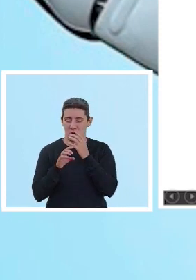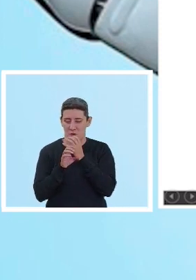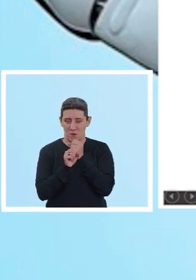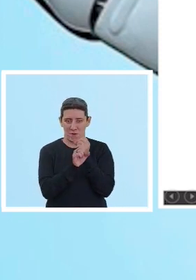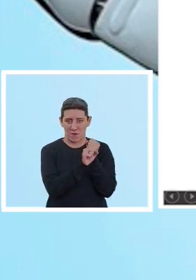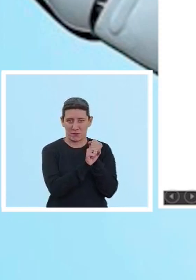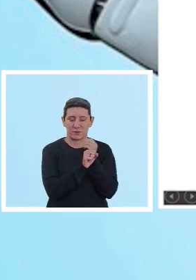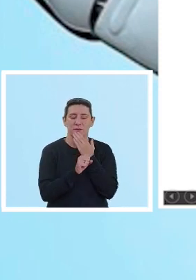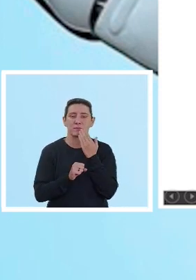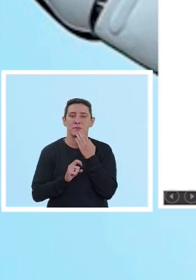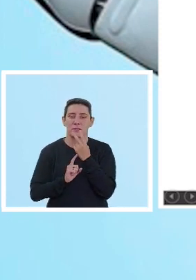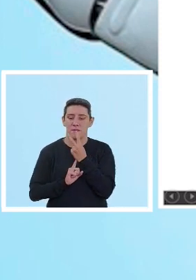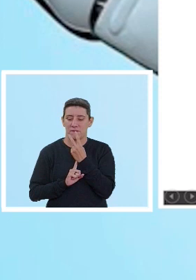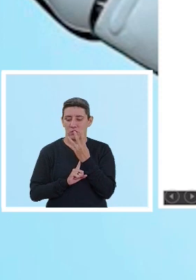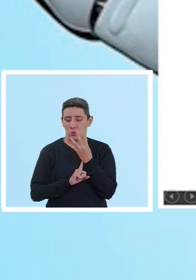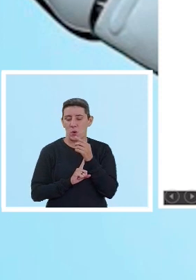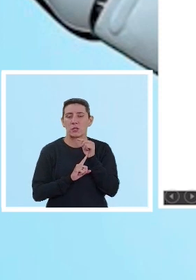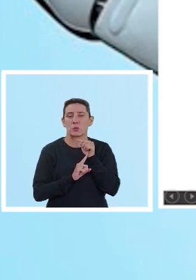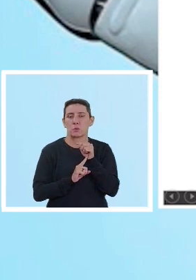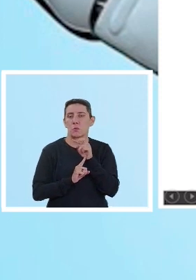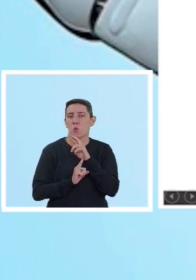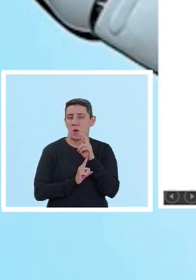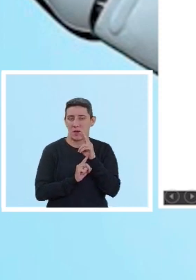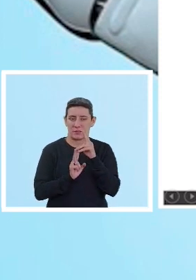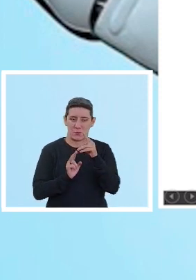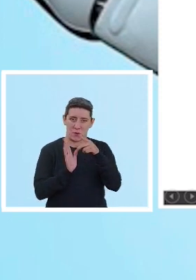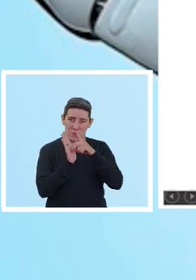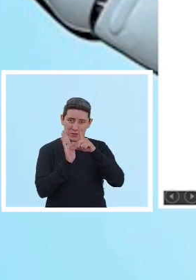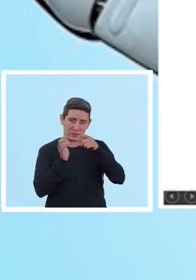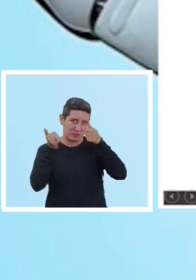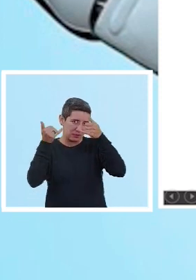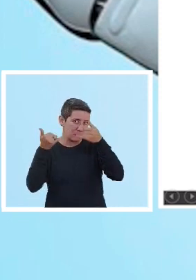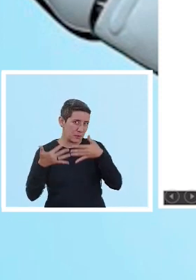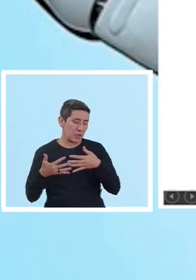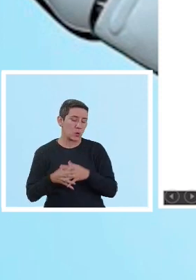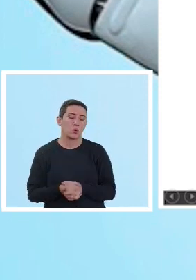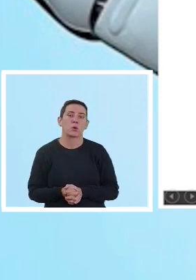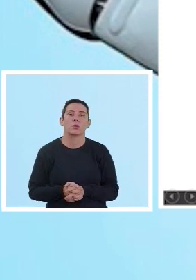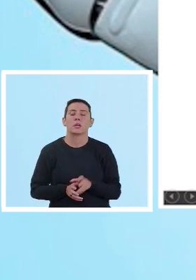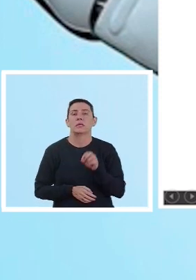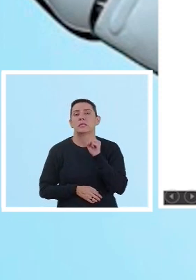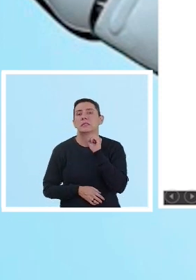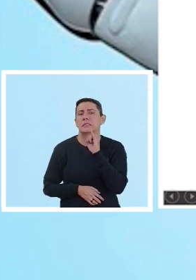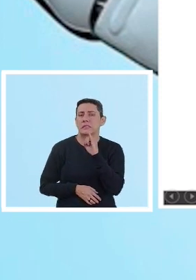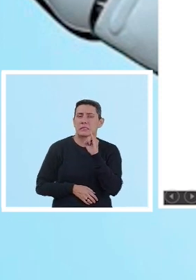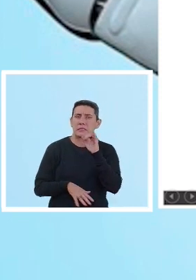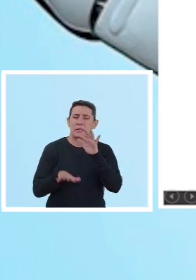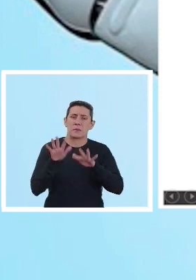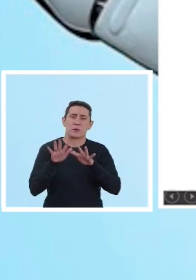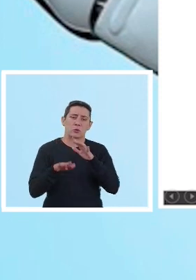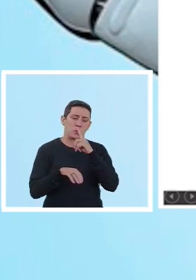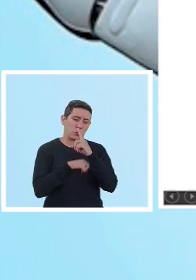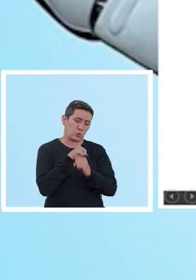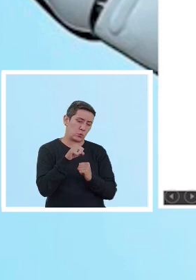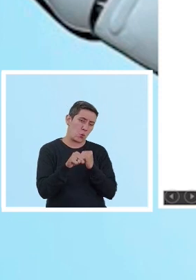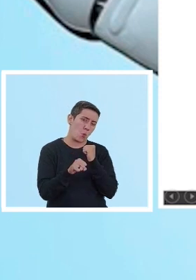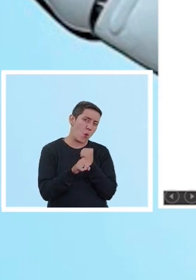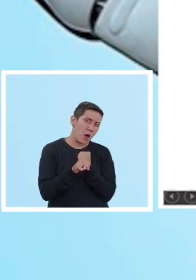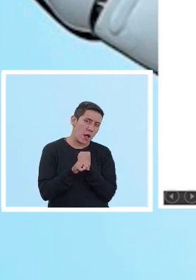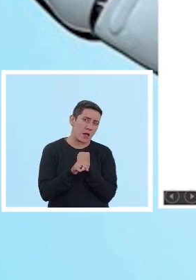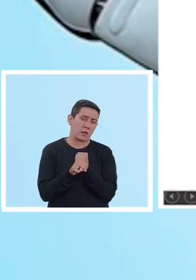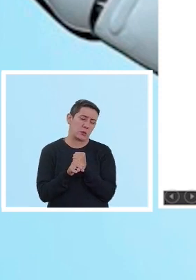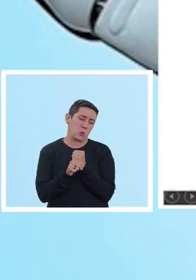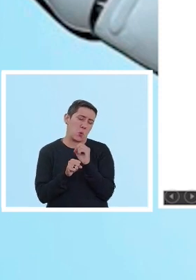cada ciclo de se foi 24.000 reais o e você deu se você coloca isso aí durante distribuído durante um ano ou durante o